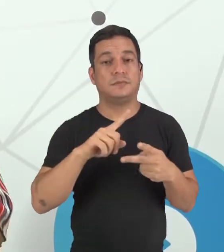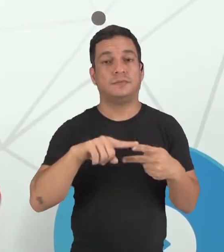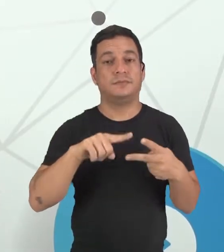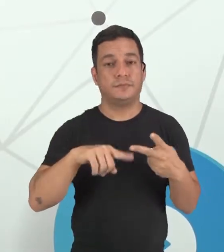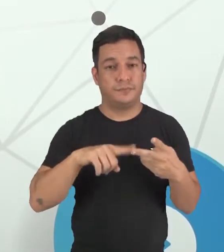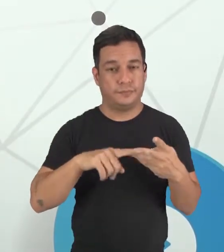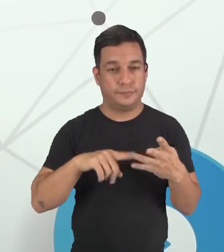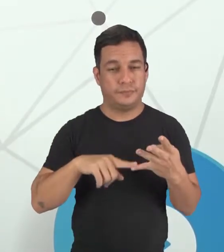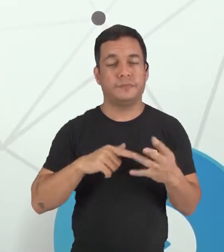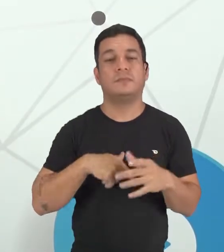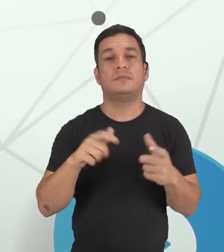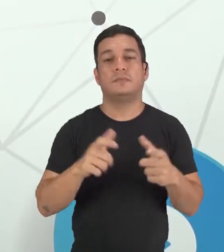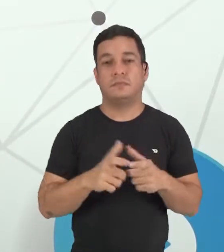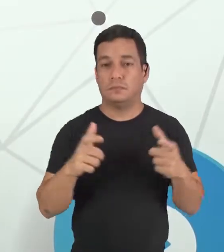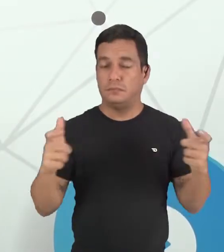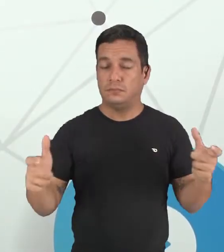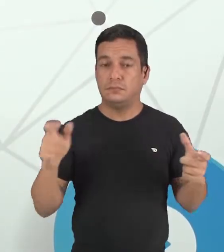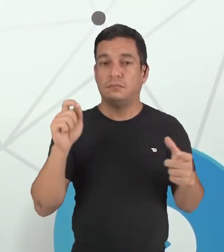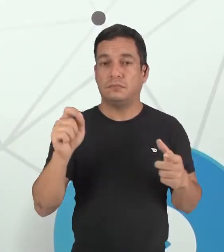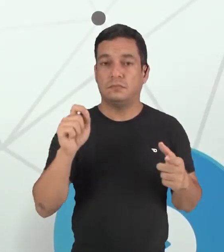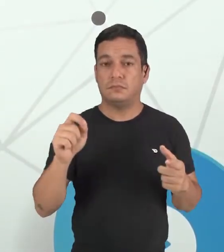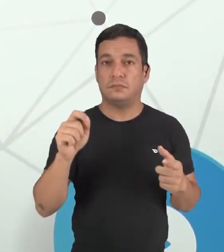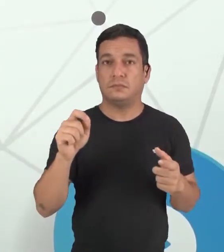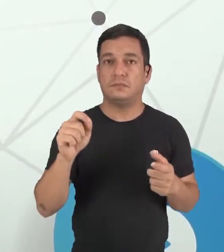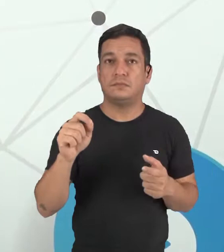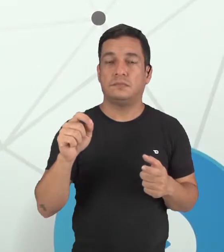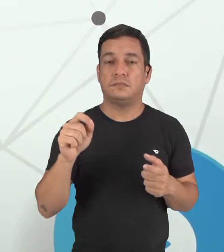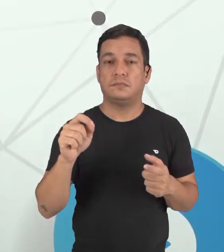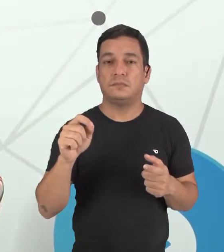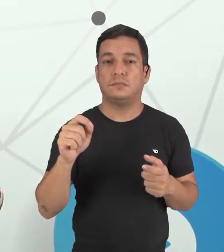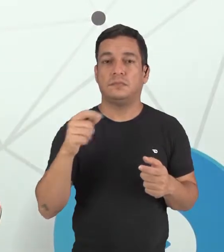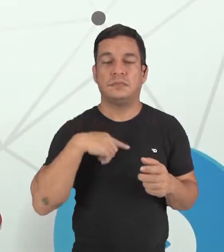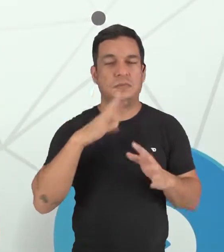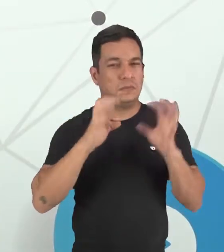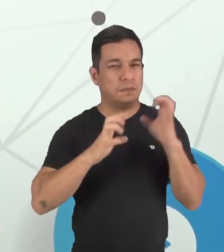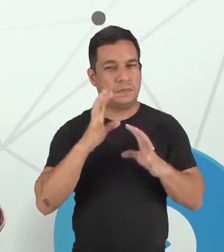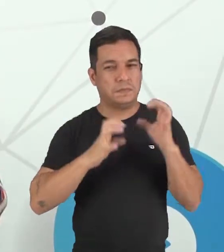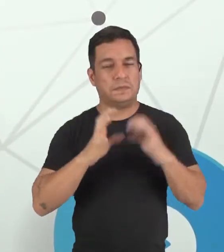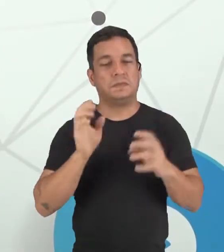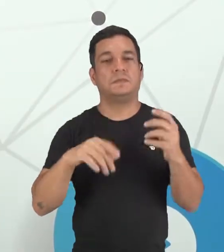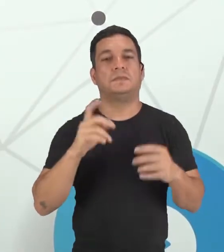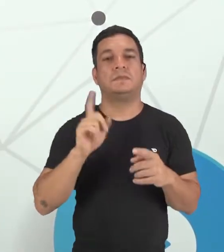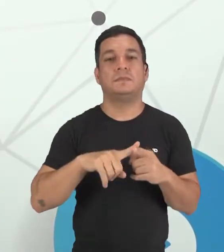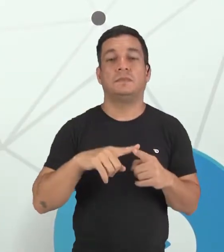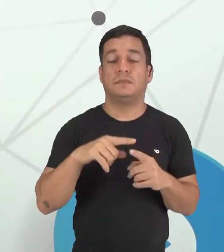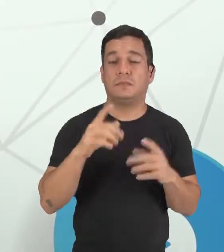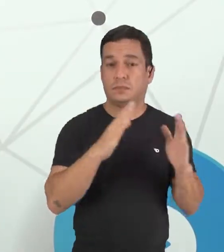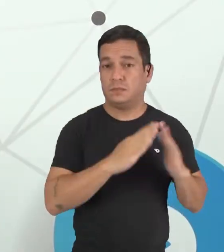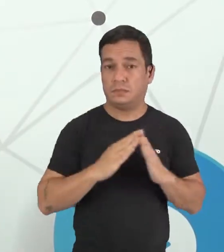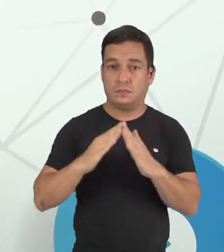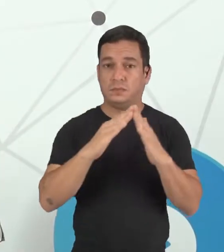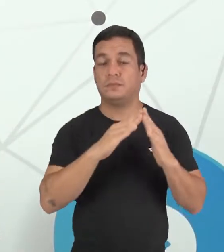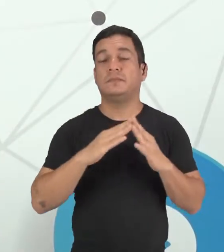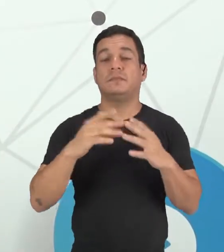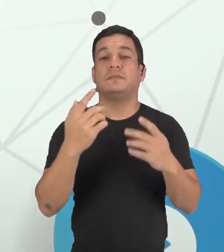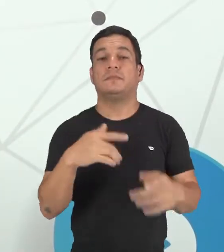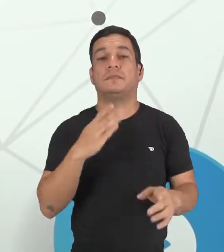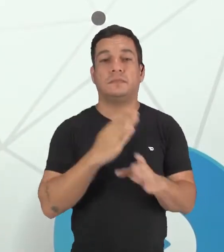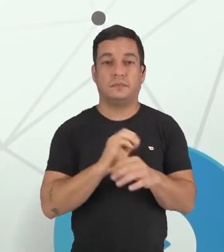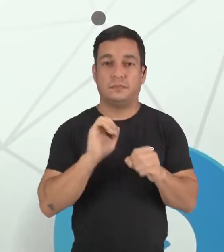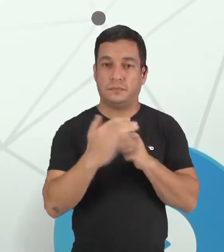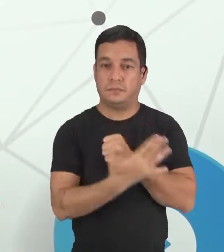fatores, quando tem esse aumento de tensão, aumento de tensão, de brigas no ambiente doméstico devido à pandemia